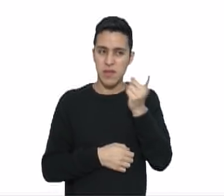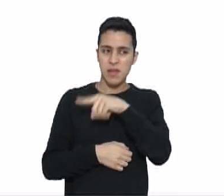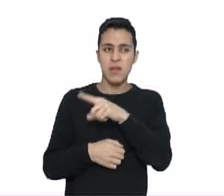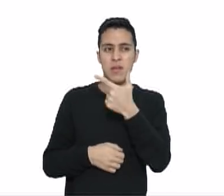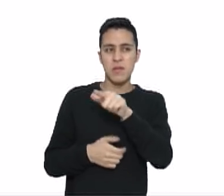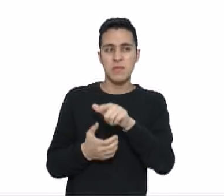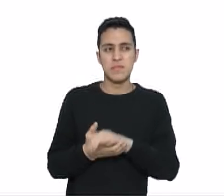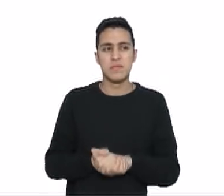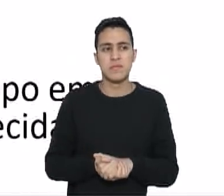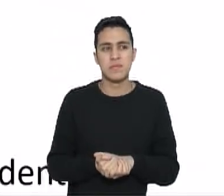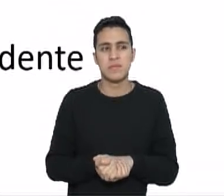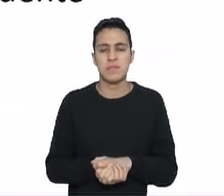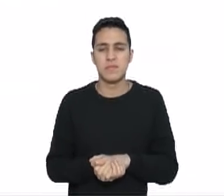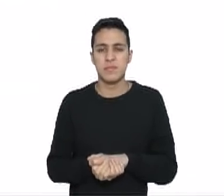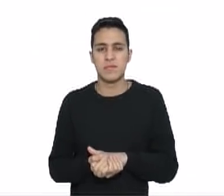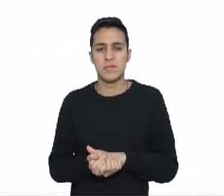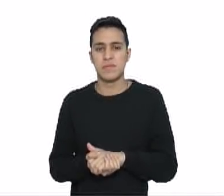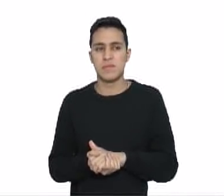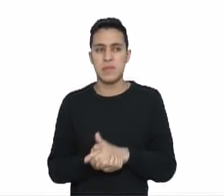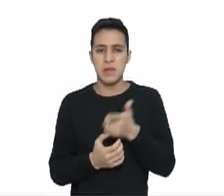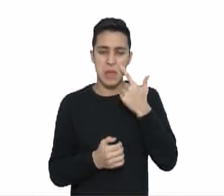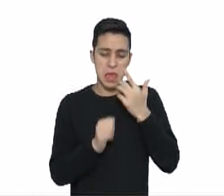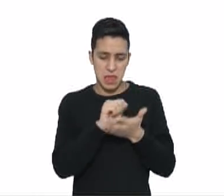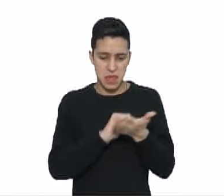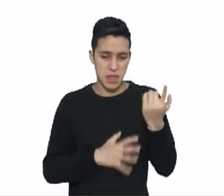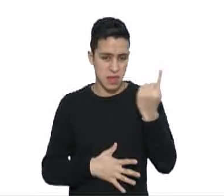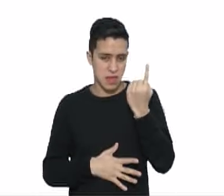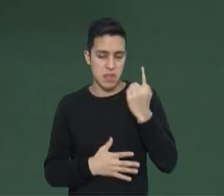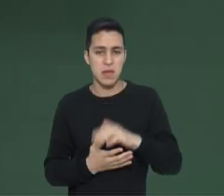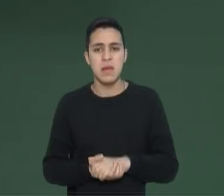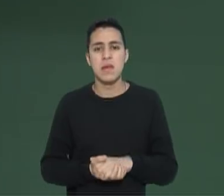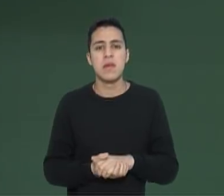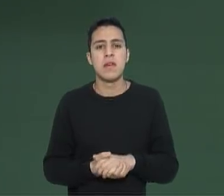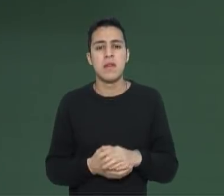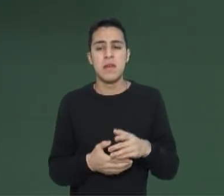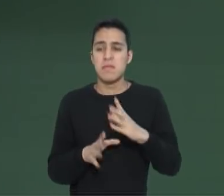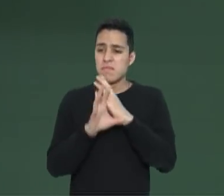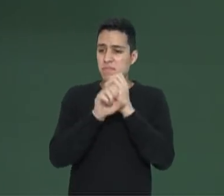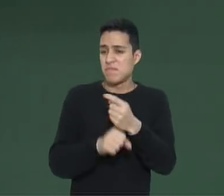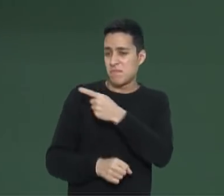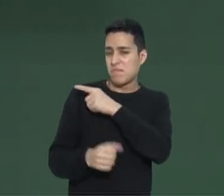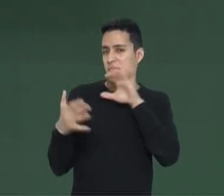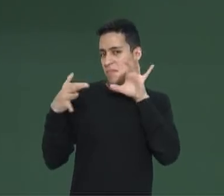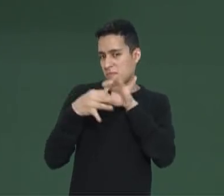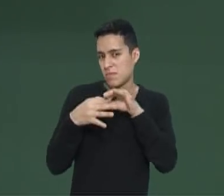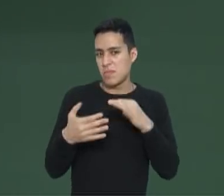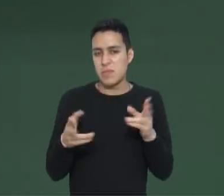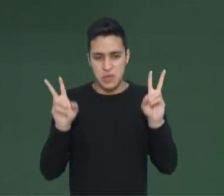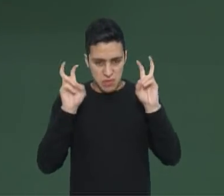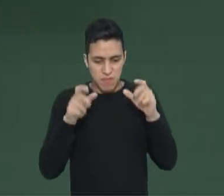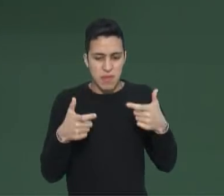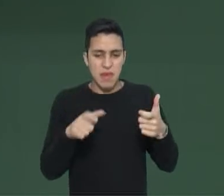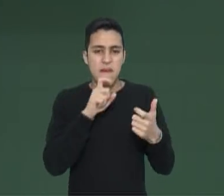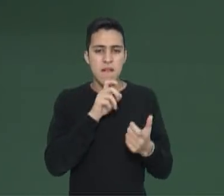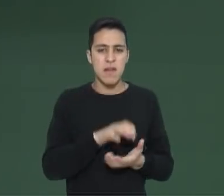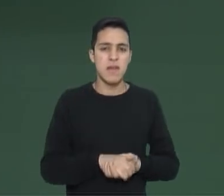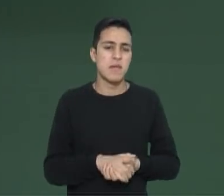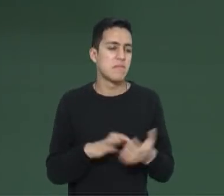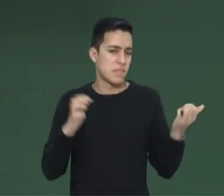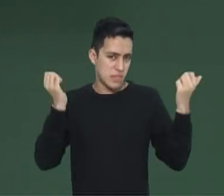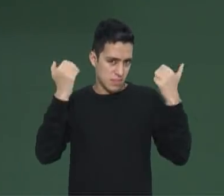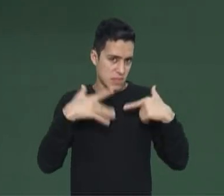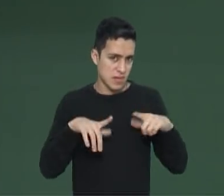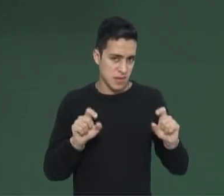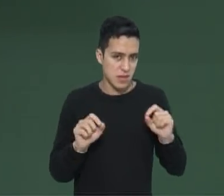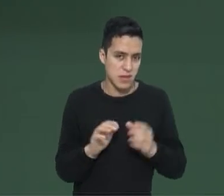Anatoly Karpov. A atividade 1 retoma essas ideias da Guerra Fria, dizendo o